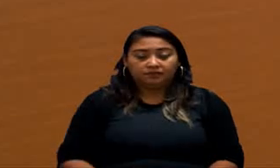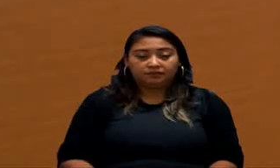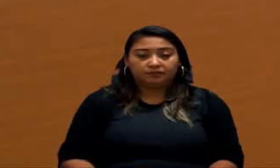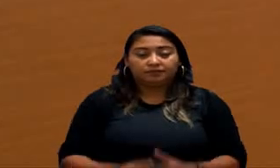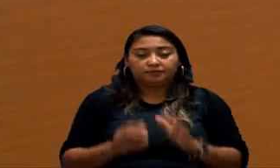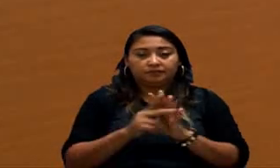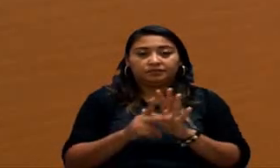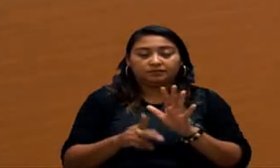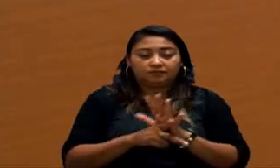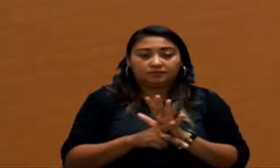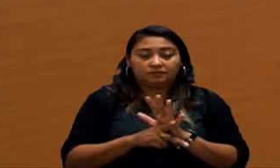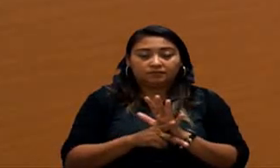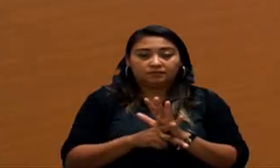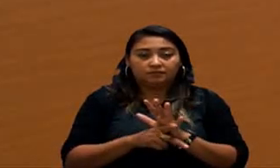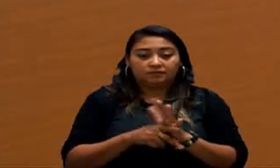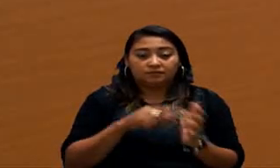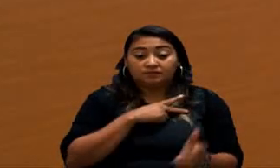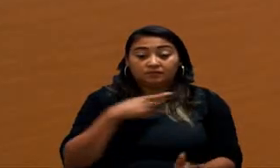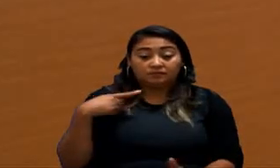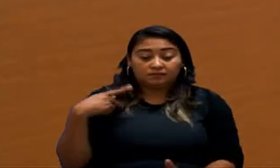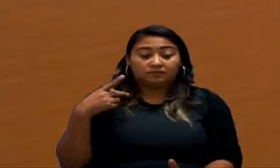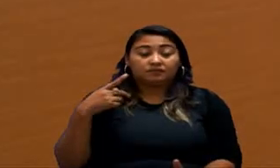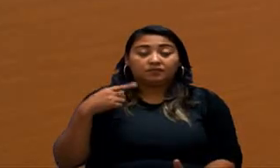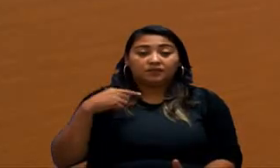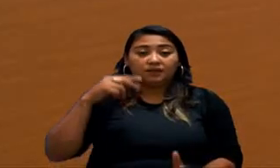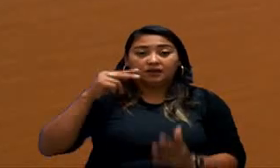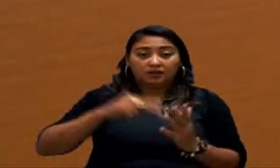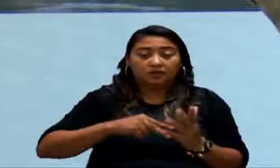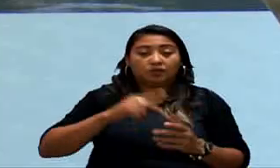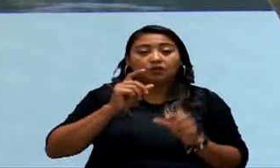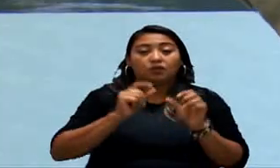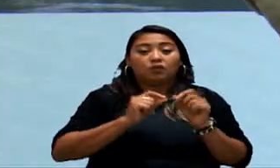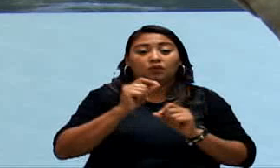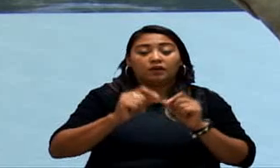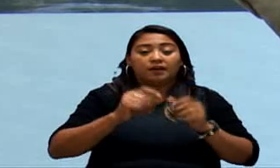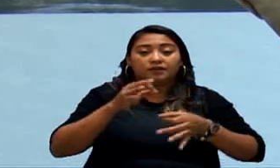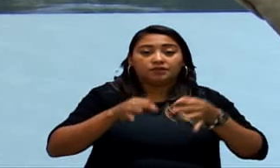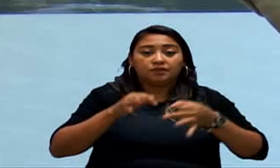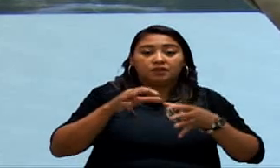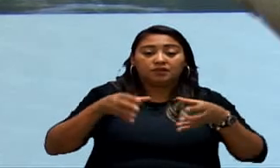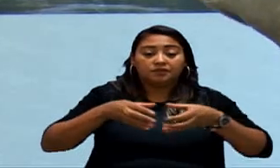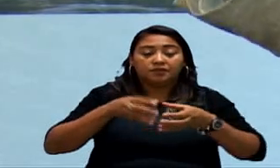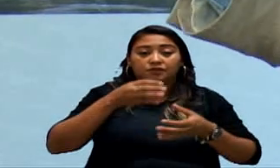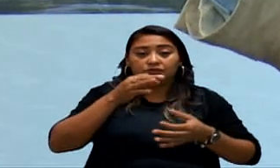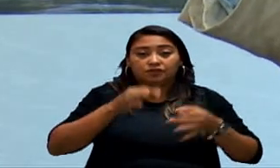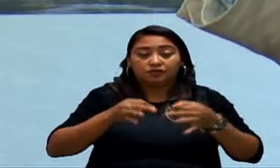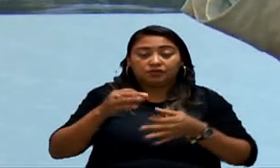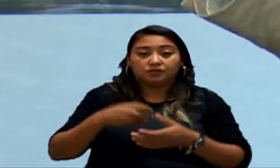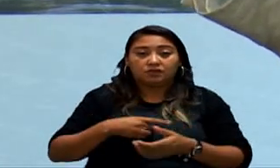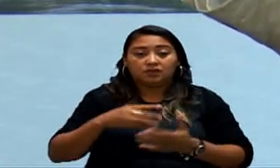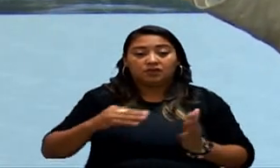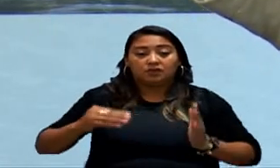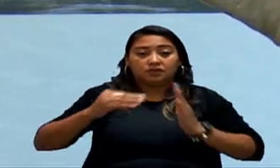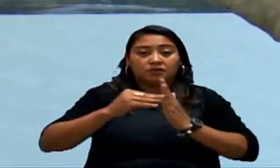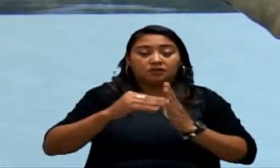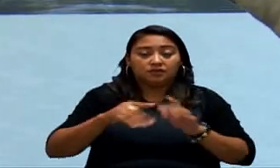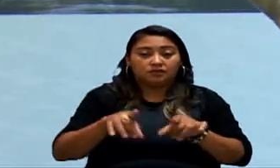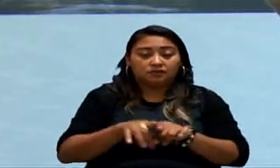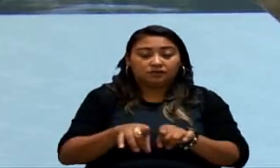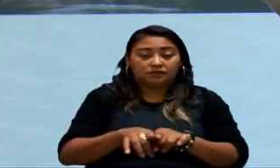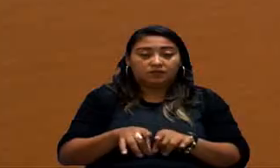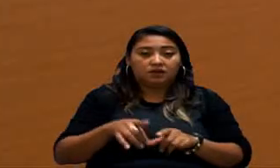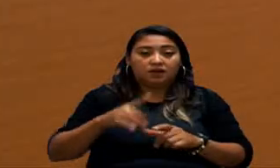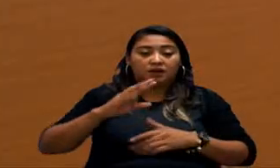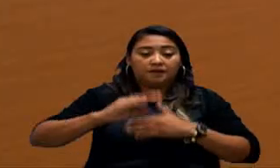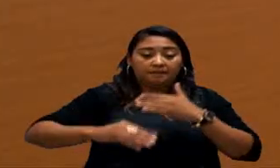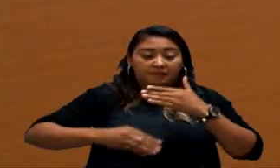Presidente, só precisa da leitura da emenda anterior do que foi julgado pela Comissão de Justiça. Só para a gente ter o registro. A